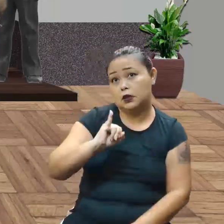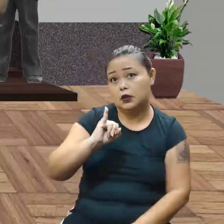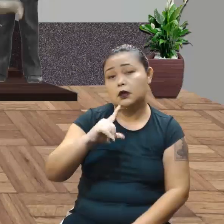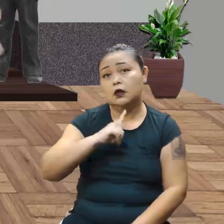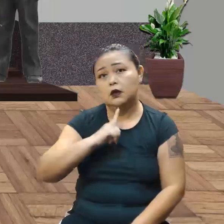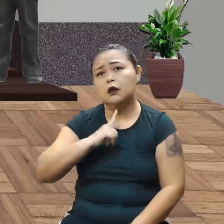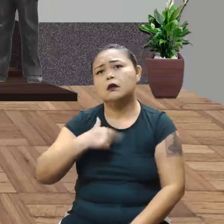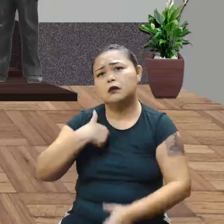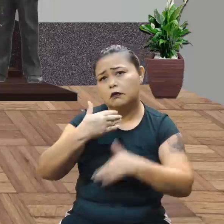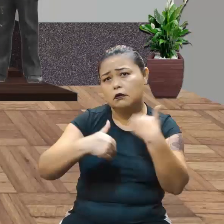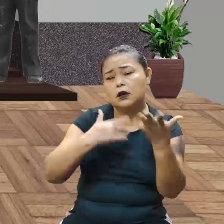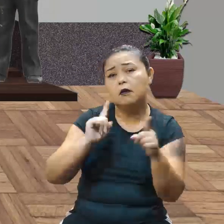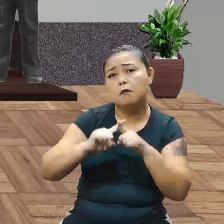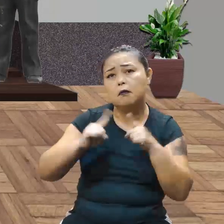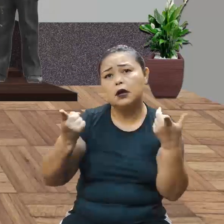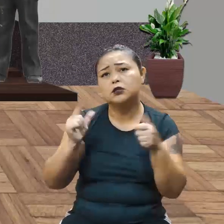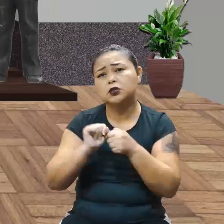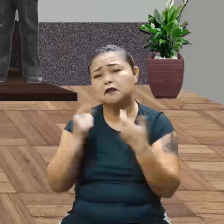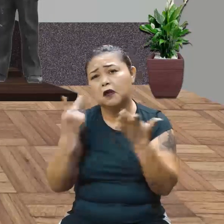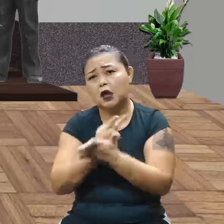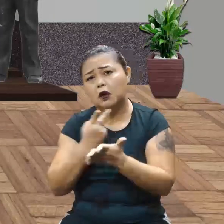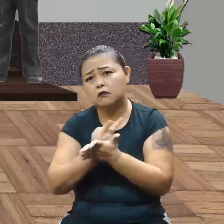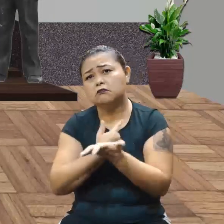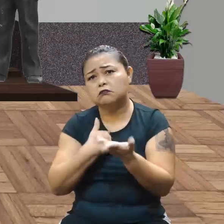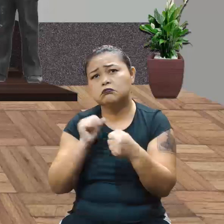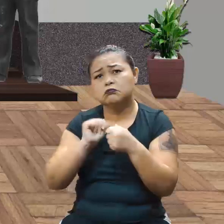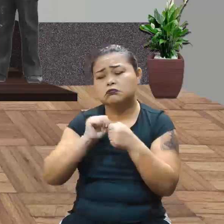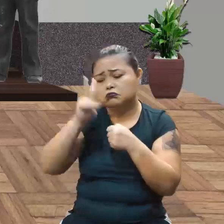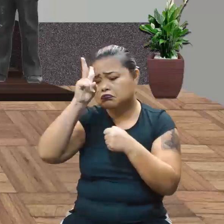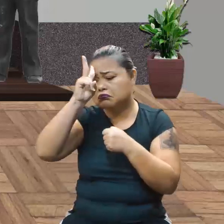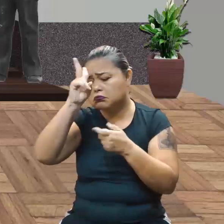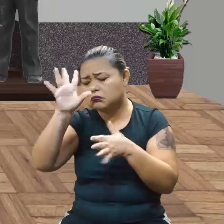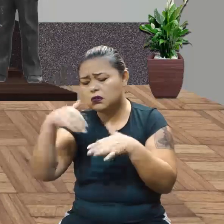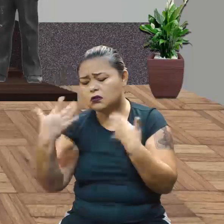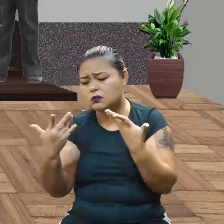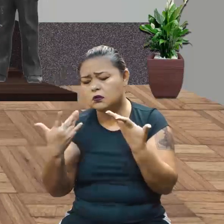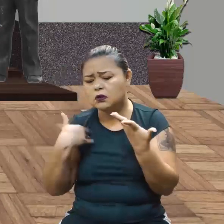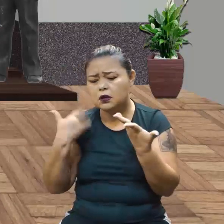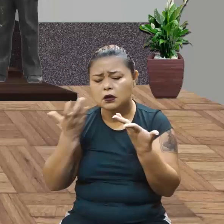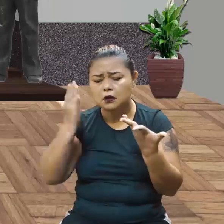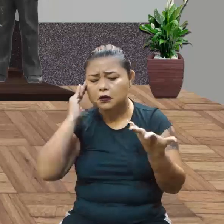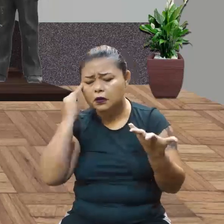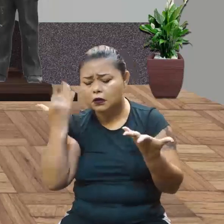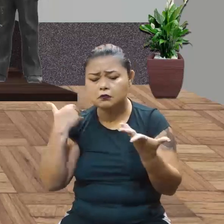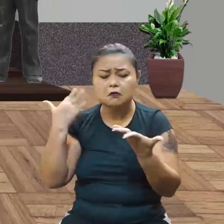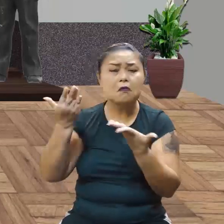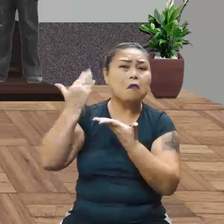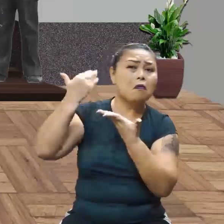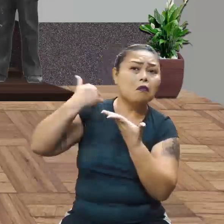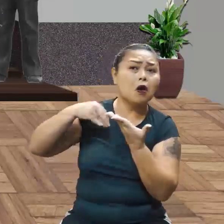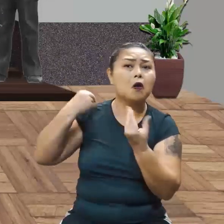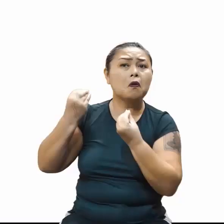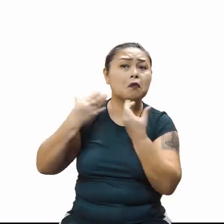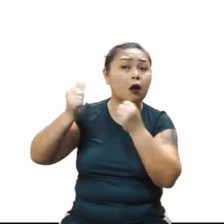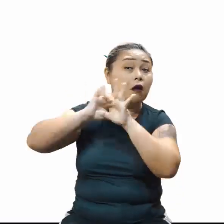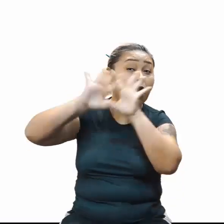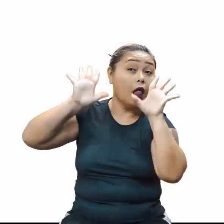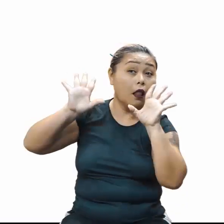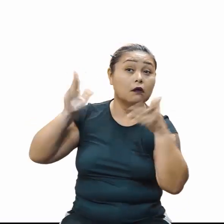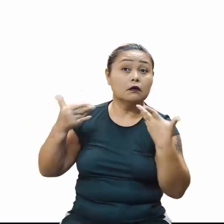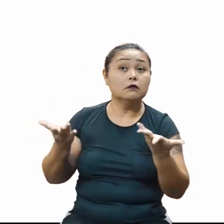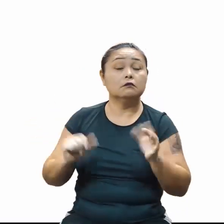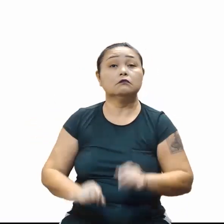muitos erros do período que os historiadores buscam o entendimento da época. Na tela